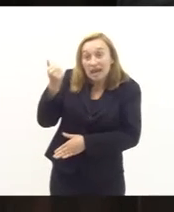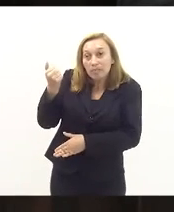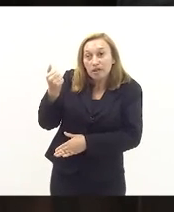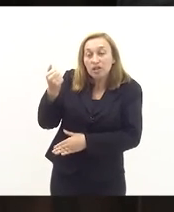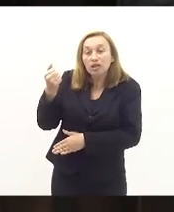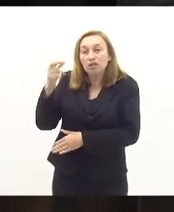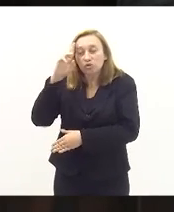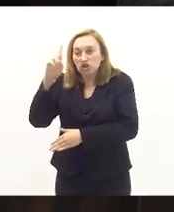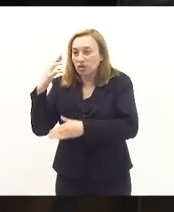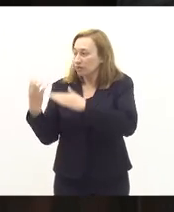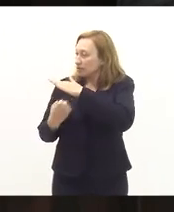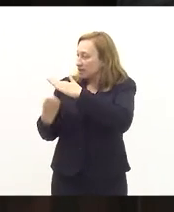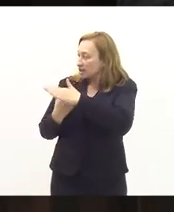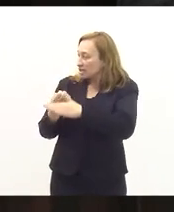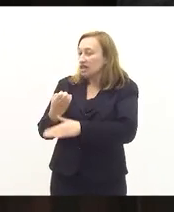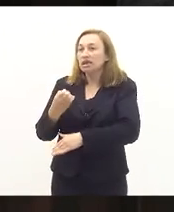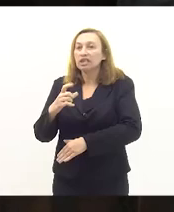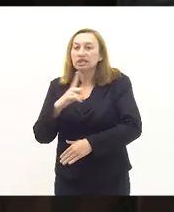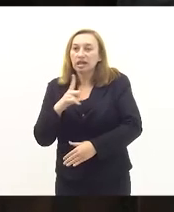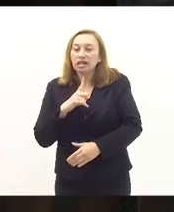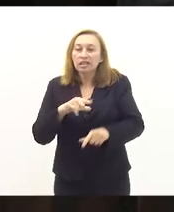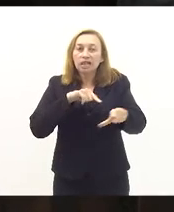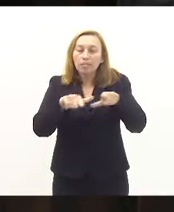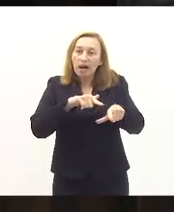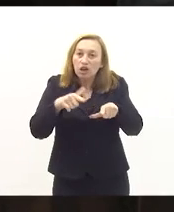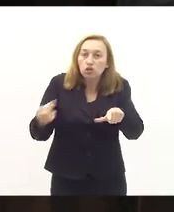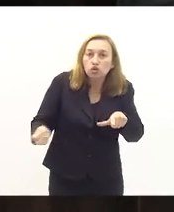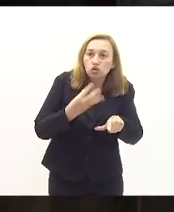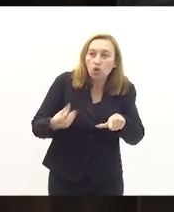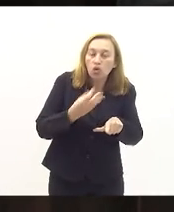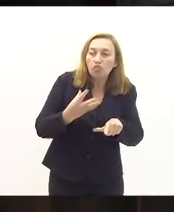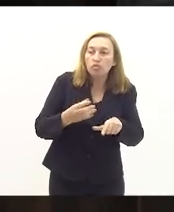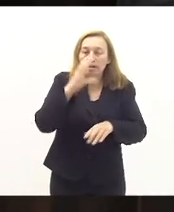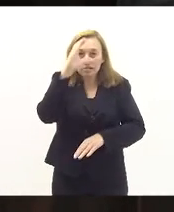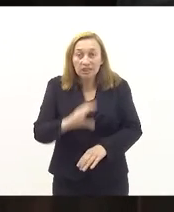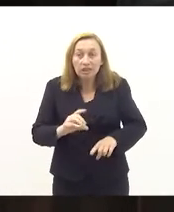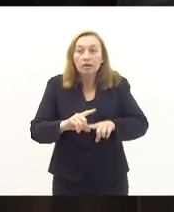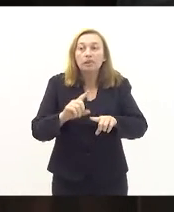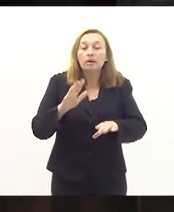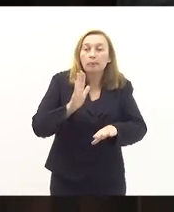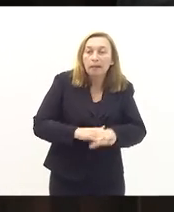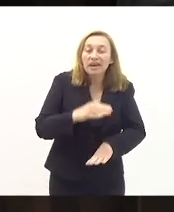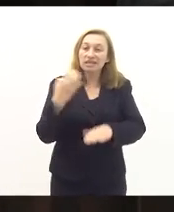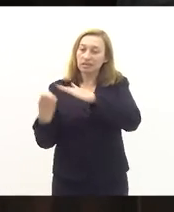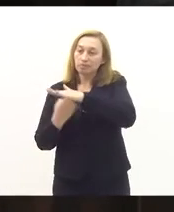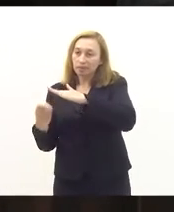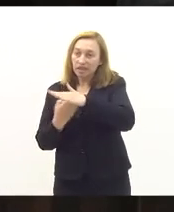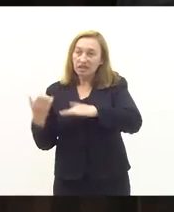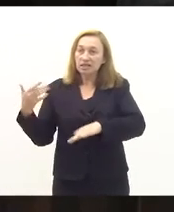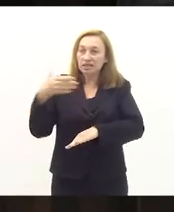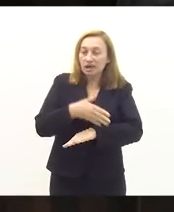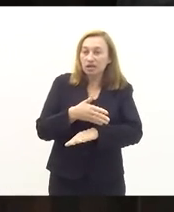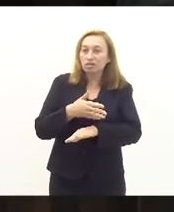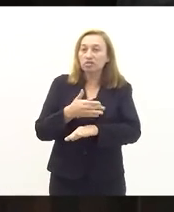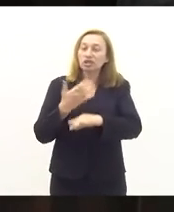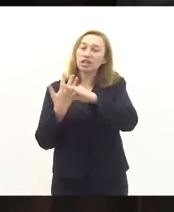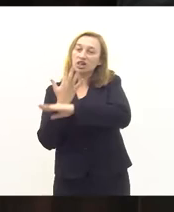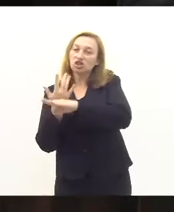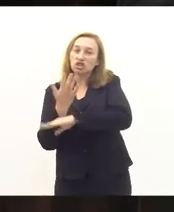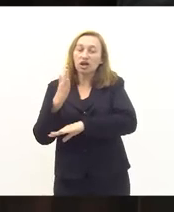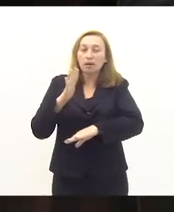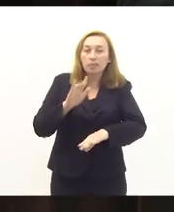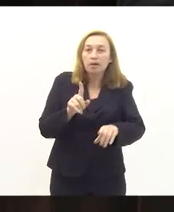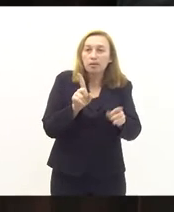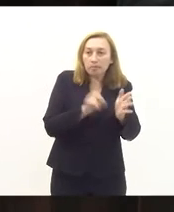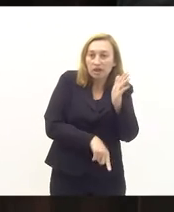gera renda gera riqueza gera emprego para o cidadão então mais empresas menos pobreza e